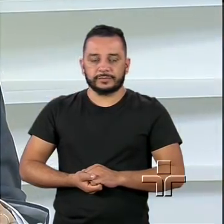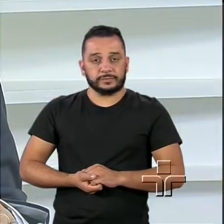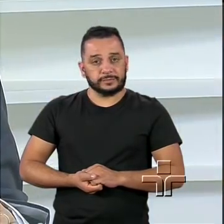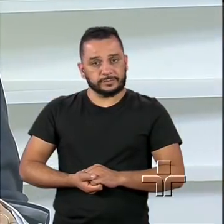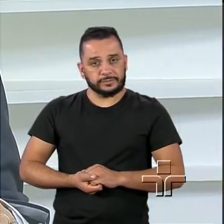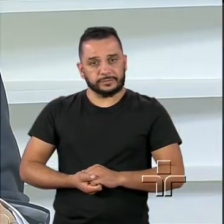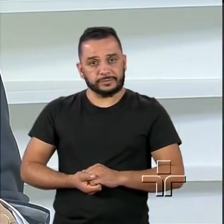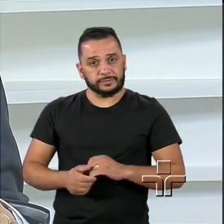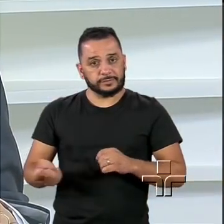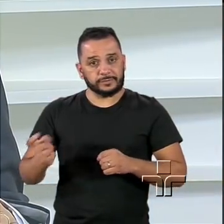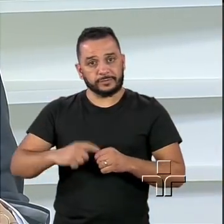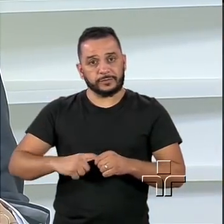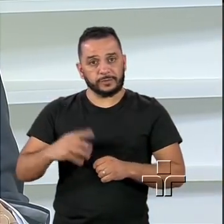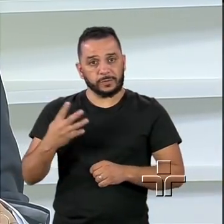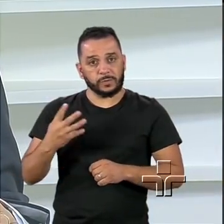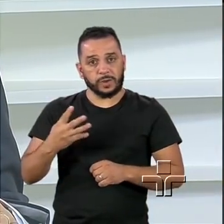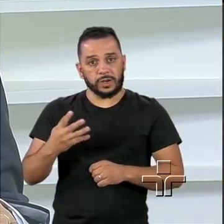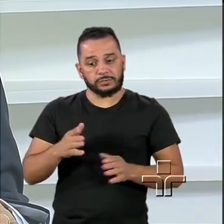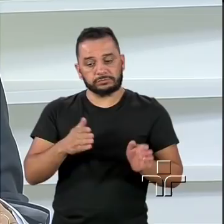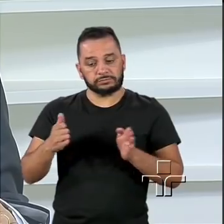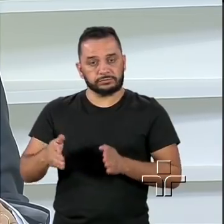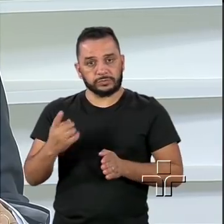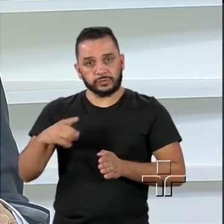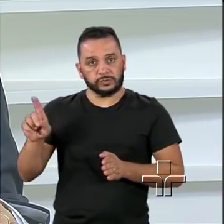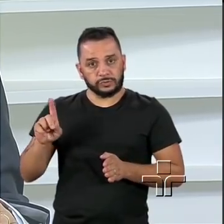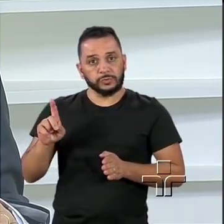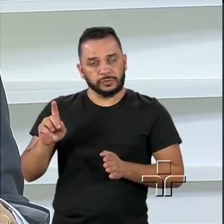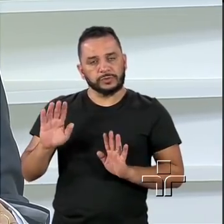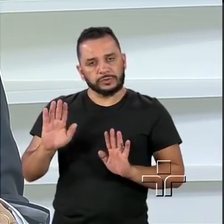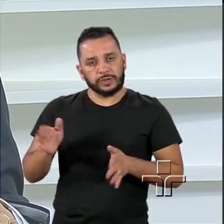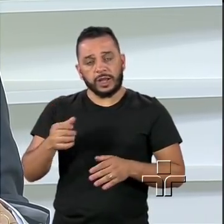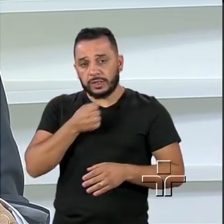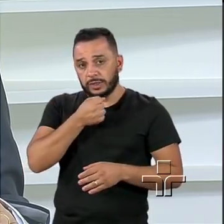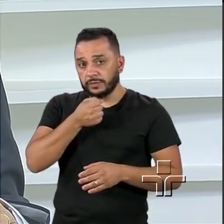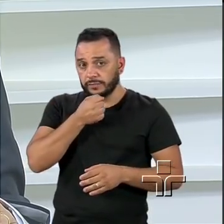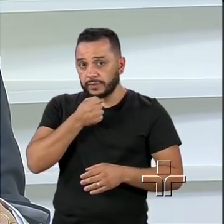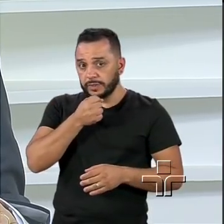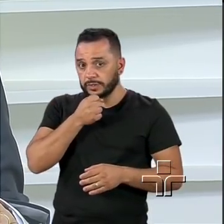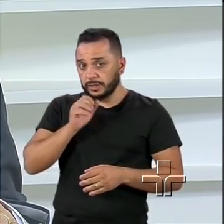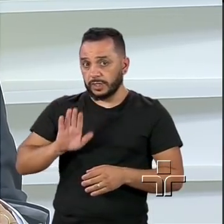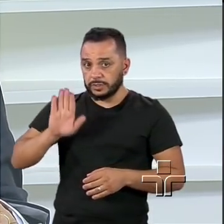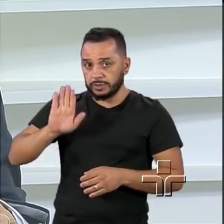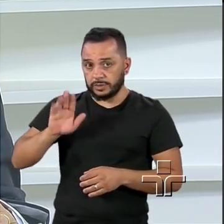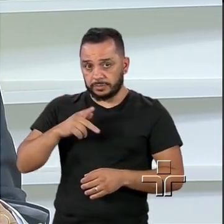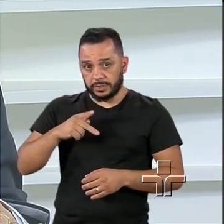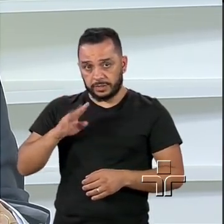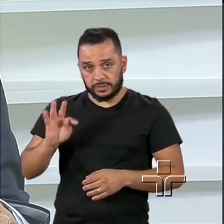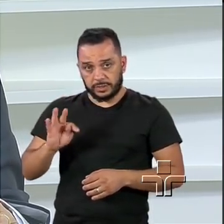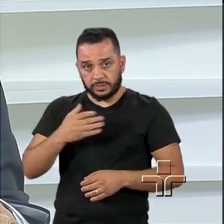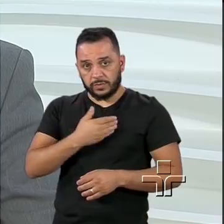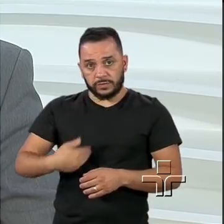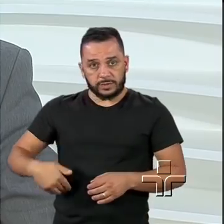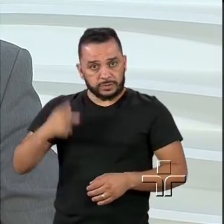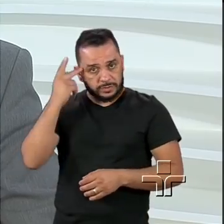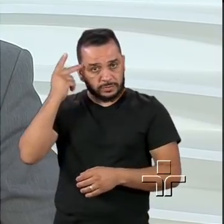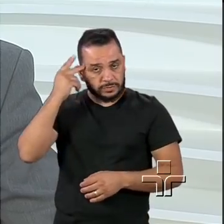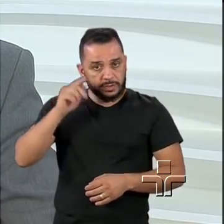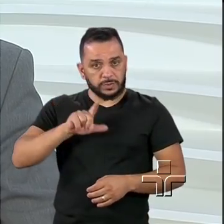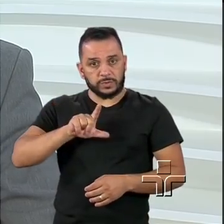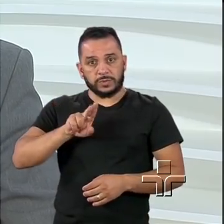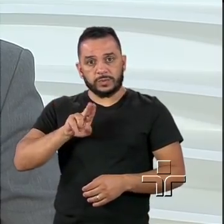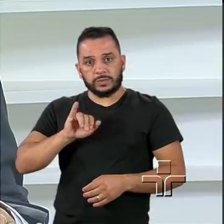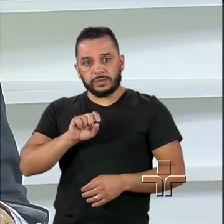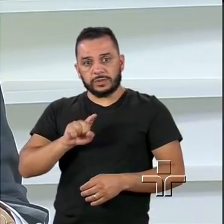Estamos de volta para o quarto e último bloco da entrevista com o pré-candidato do PT ao governo do Estado de São Paulo, Luiz